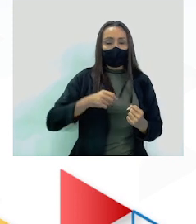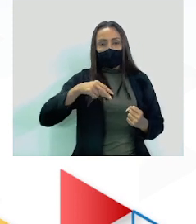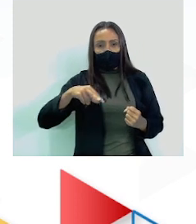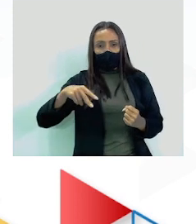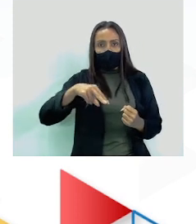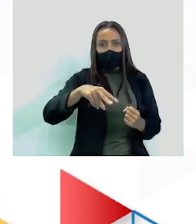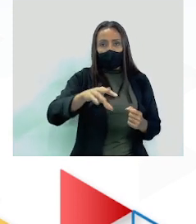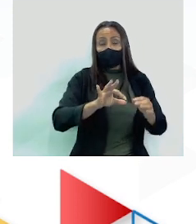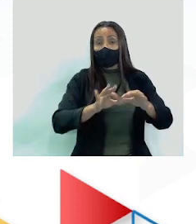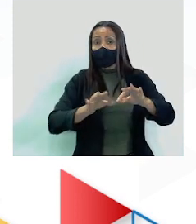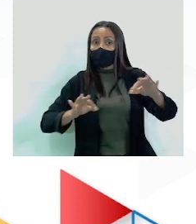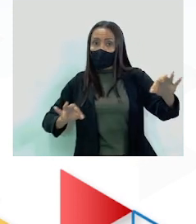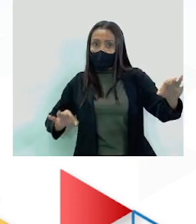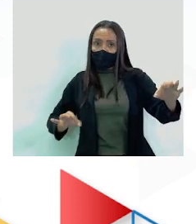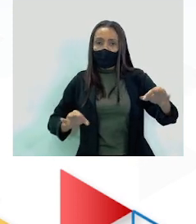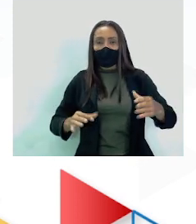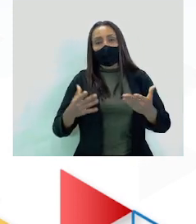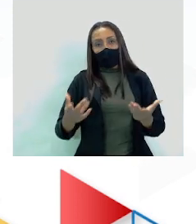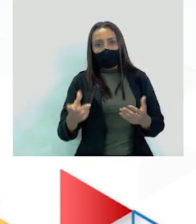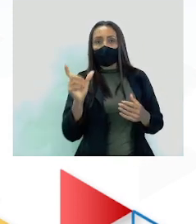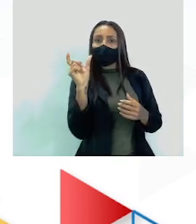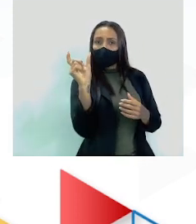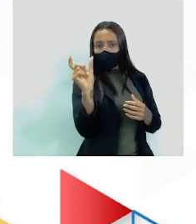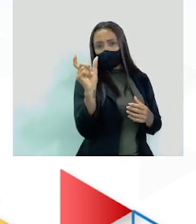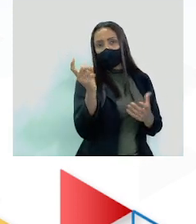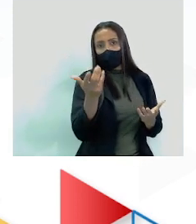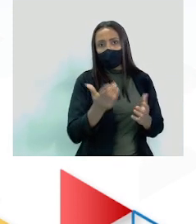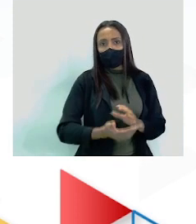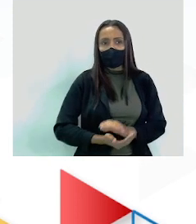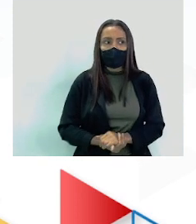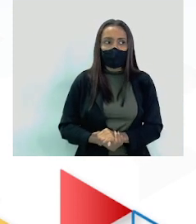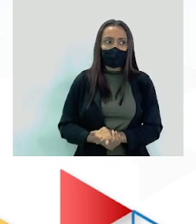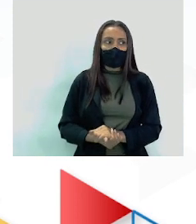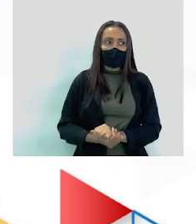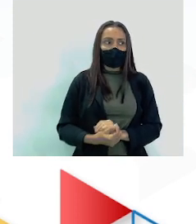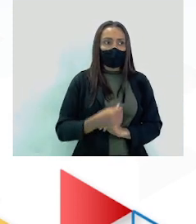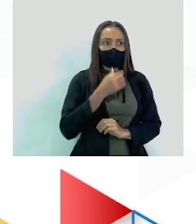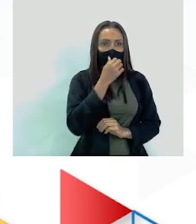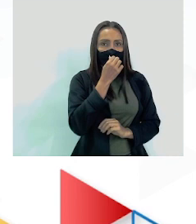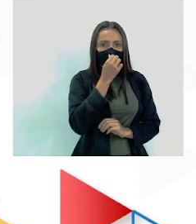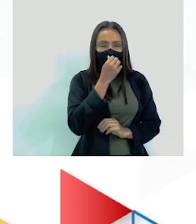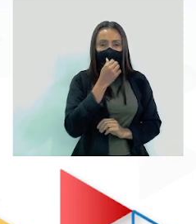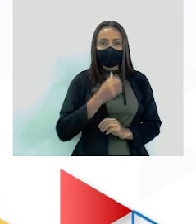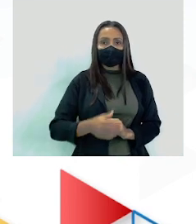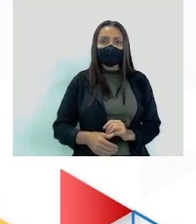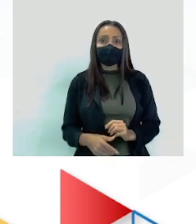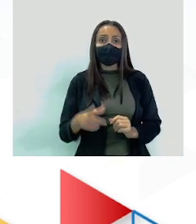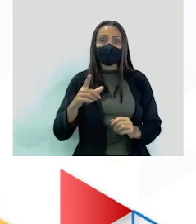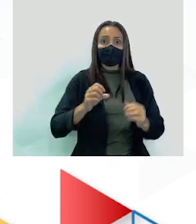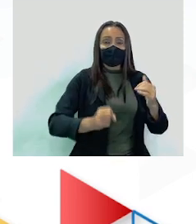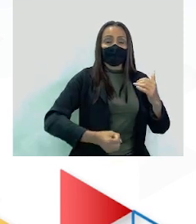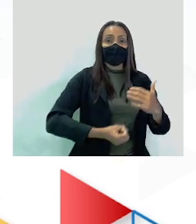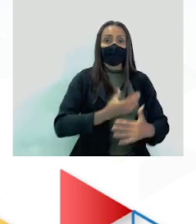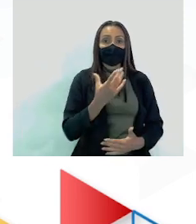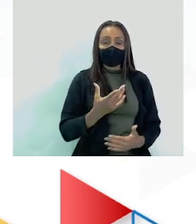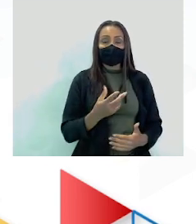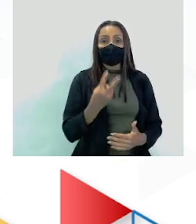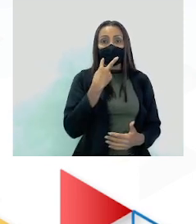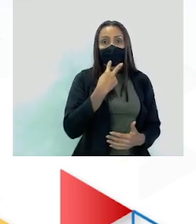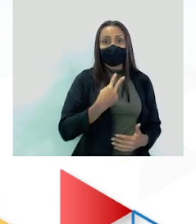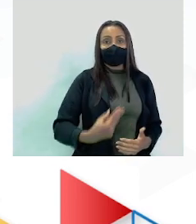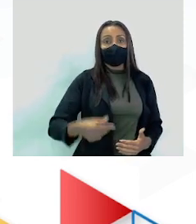por longas distâncias, foi dado o nome de trekking. A palavra trek tem sua origem na língua